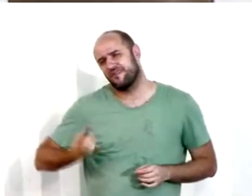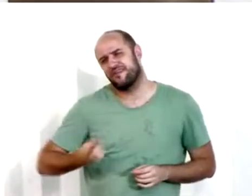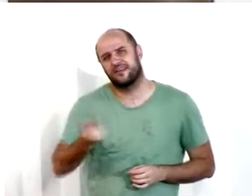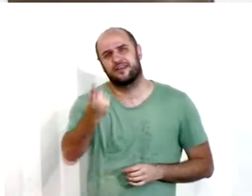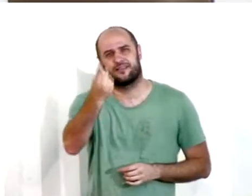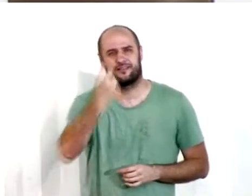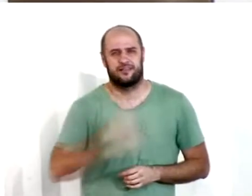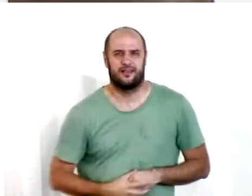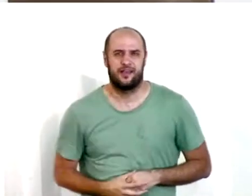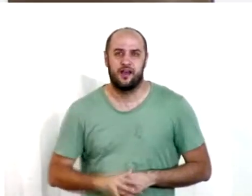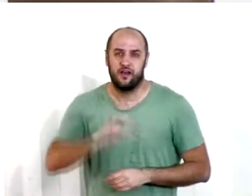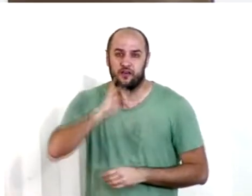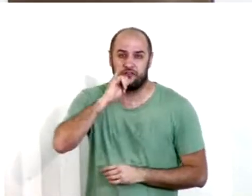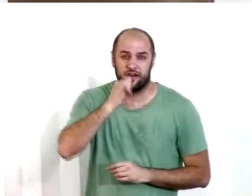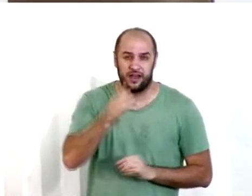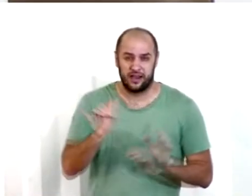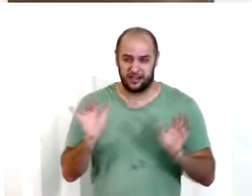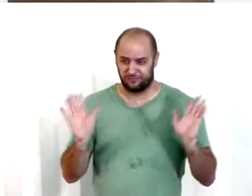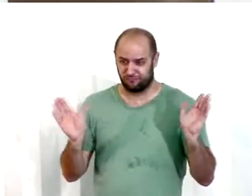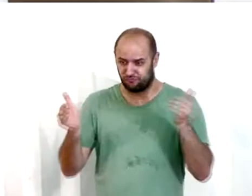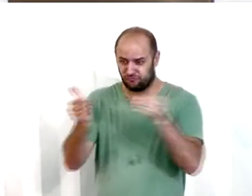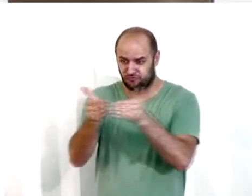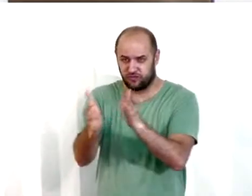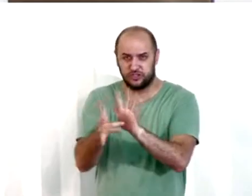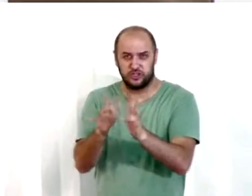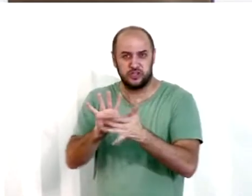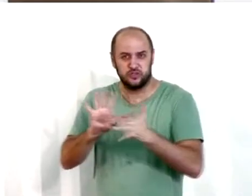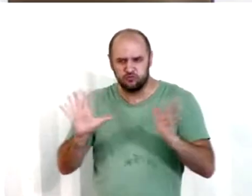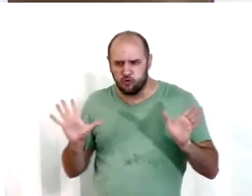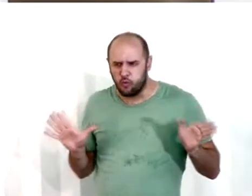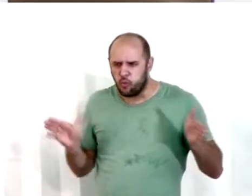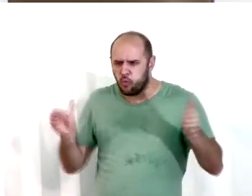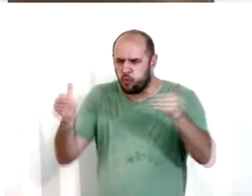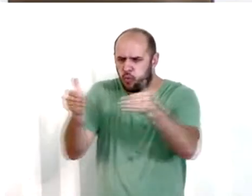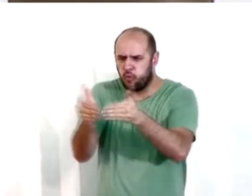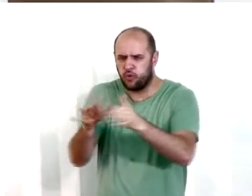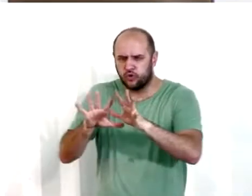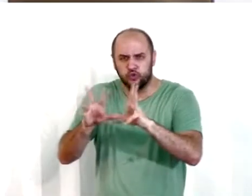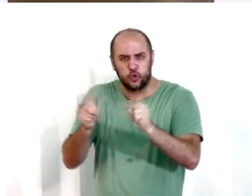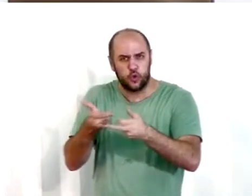de convergir nele, em Cristo, ele está dizendo